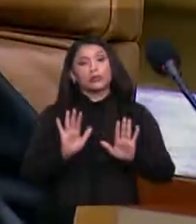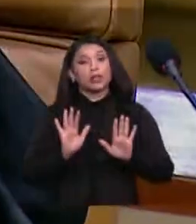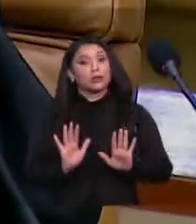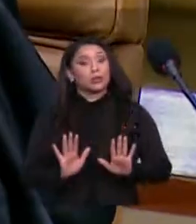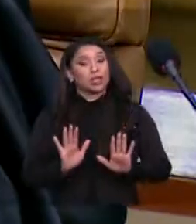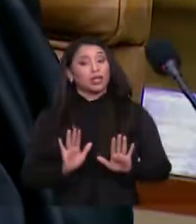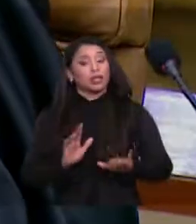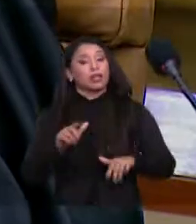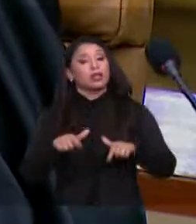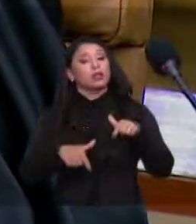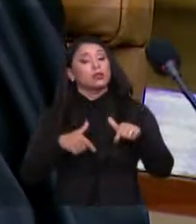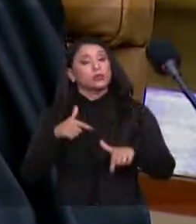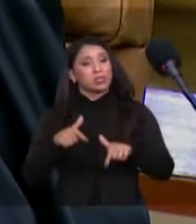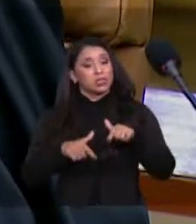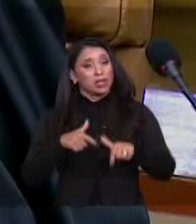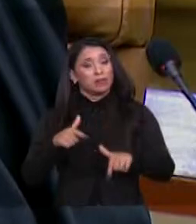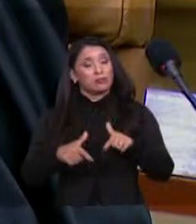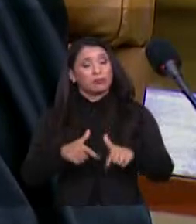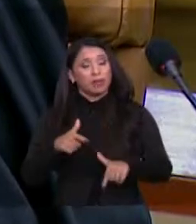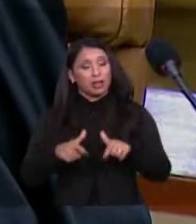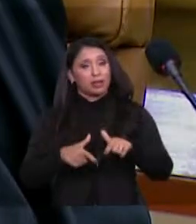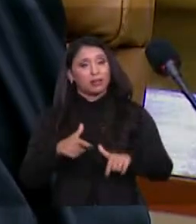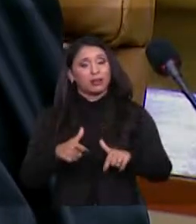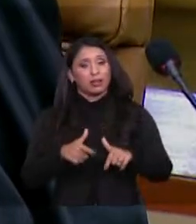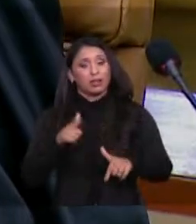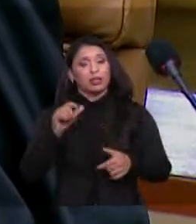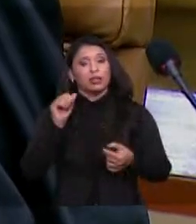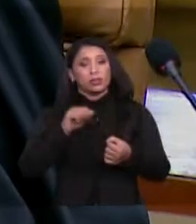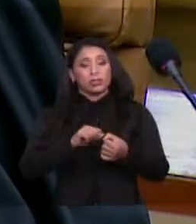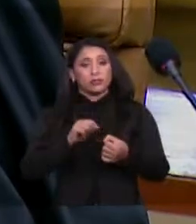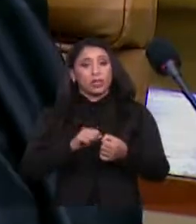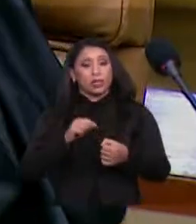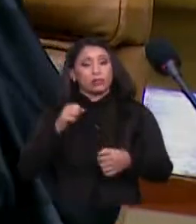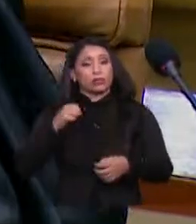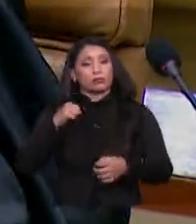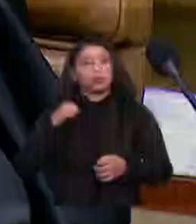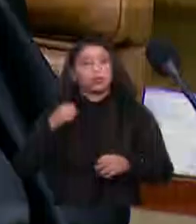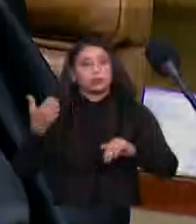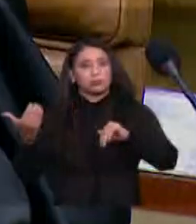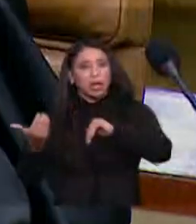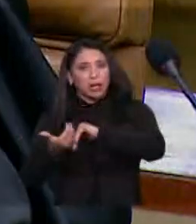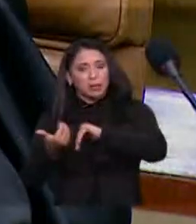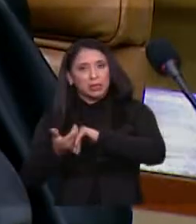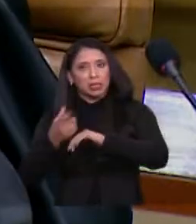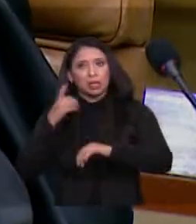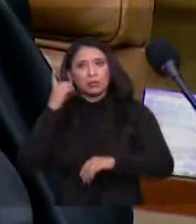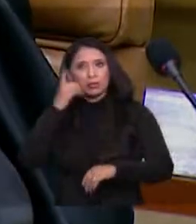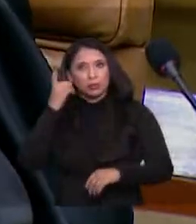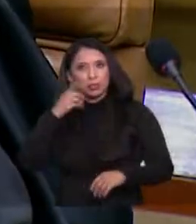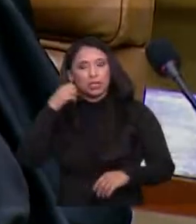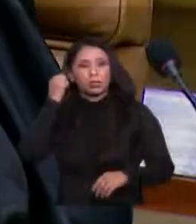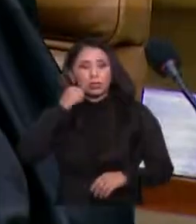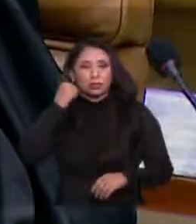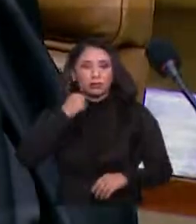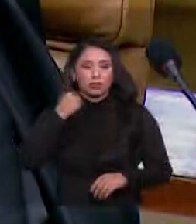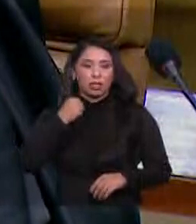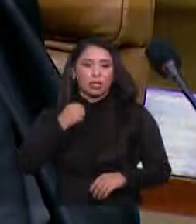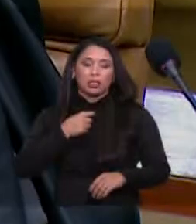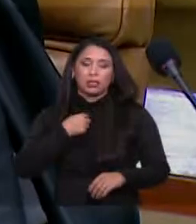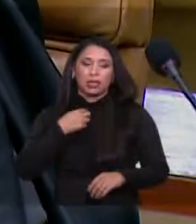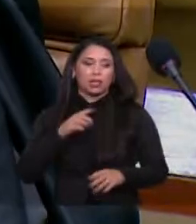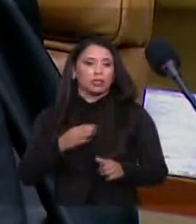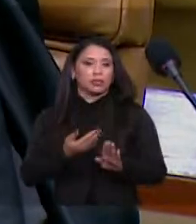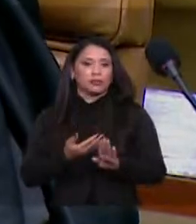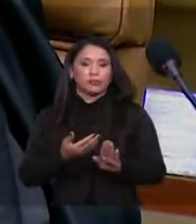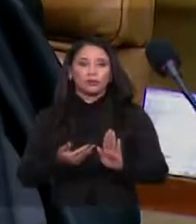atribuições funcionais de parlamentares federais portanto partir desta premissa o